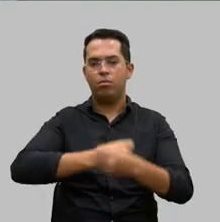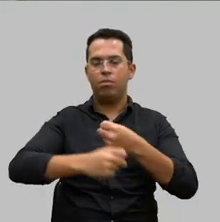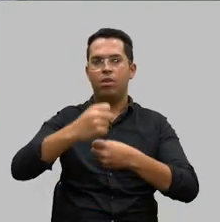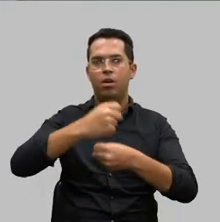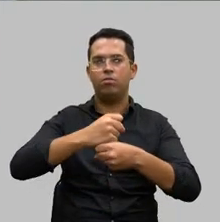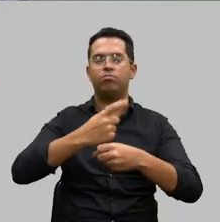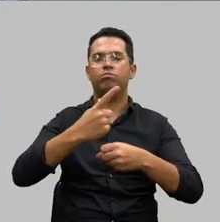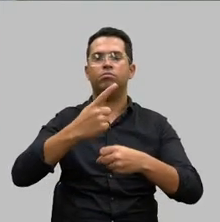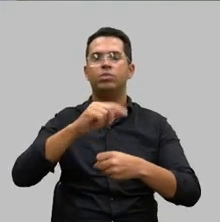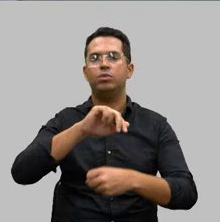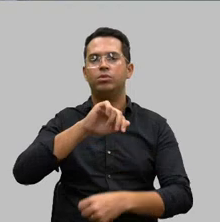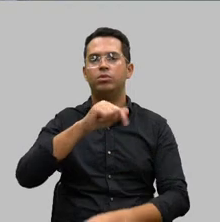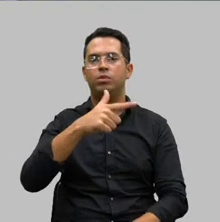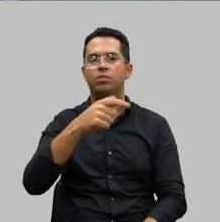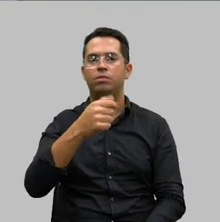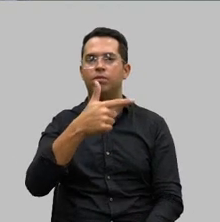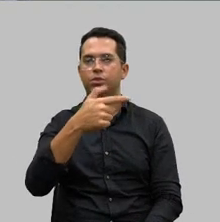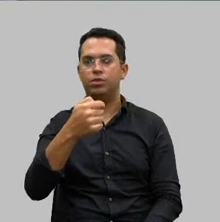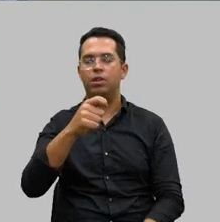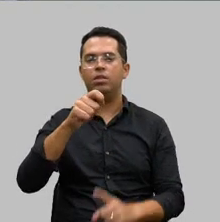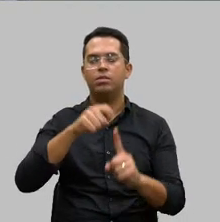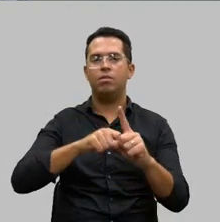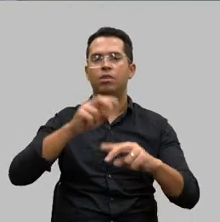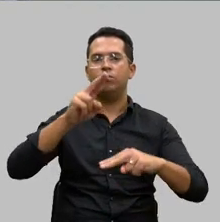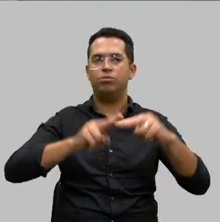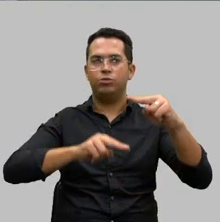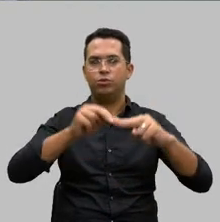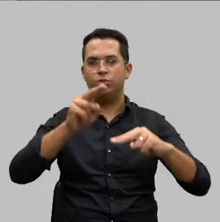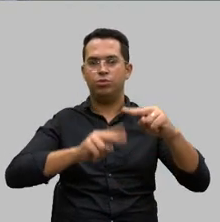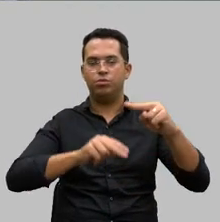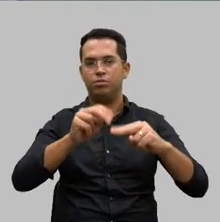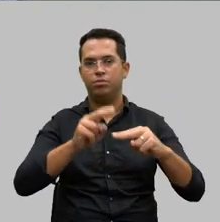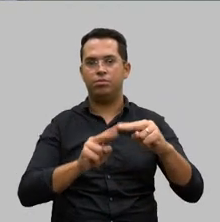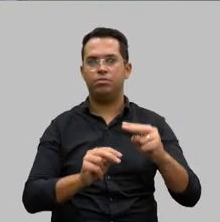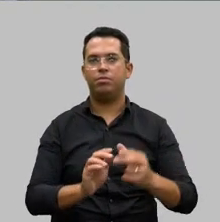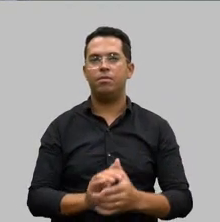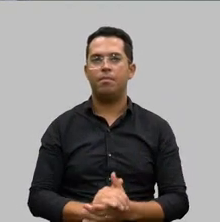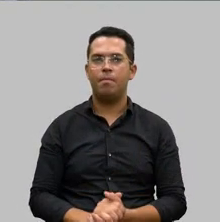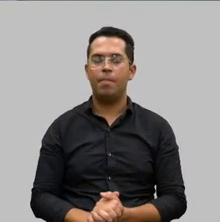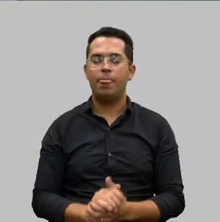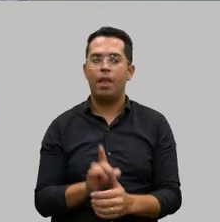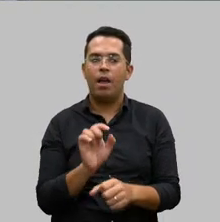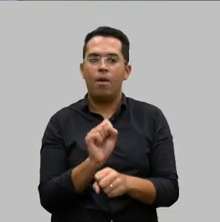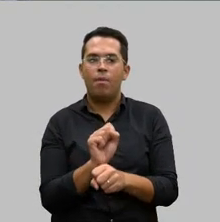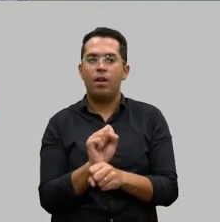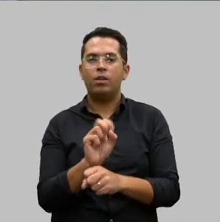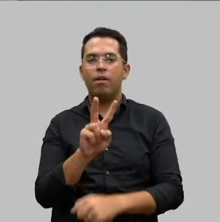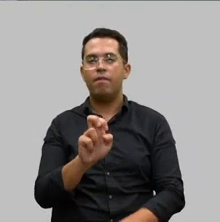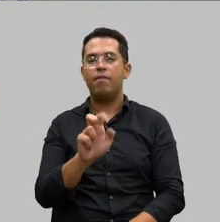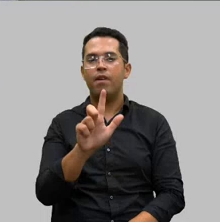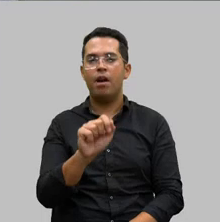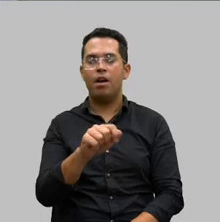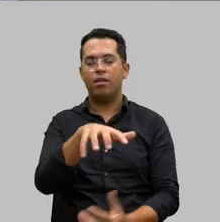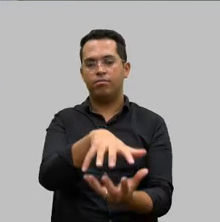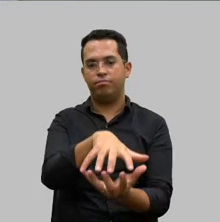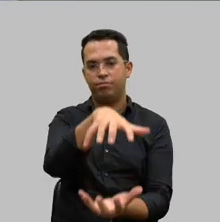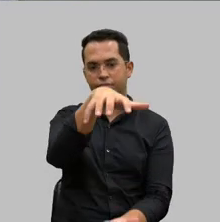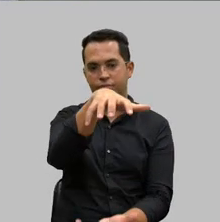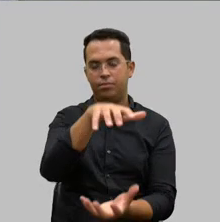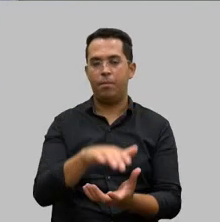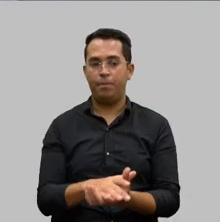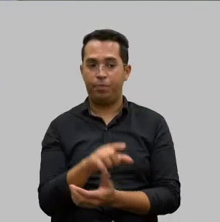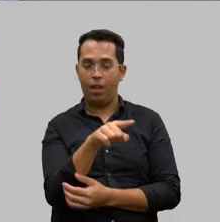anos internados em maca aguardando vaga sem nenhum respeito O que está sendo feito para que o atendimento do Idoso asilado